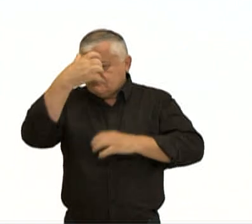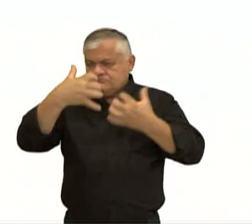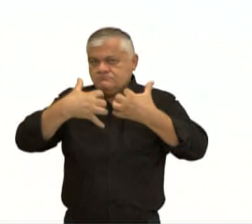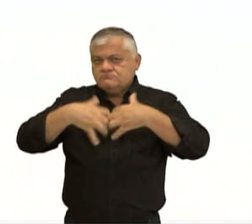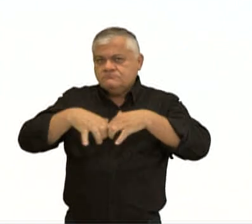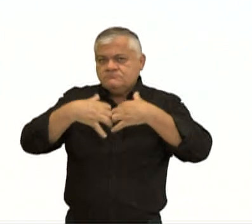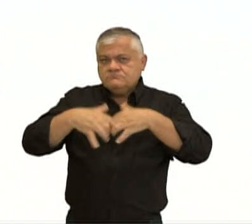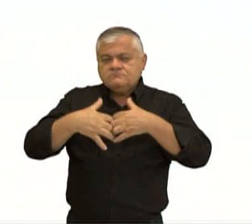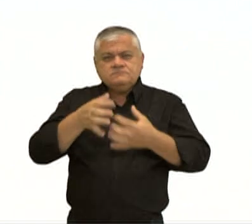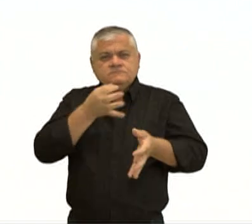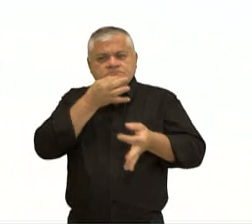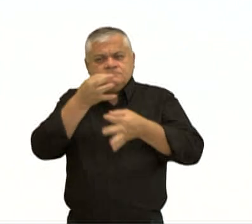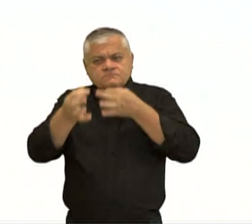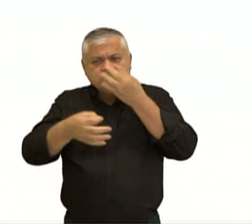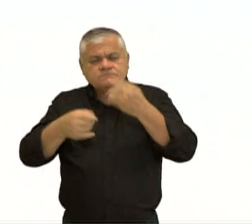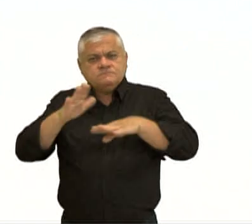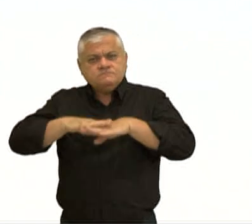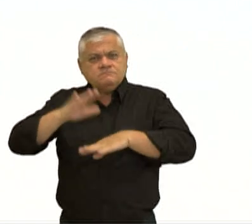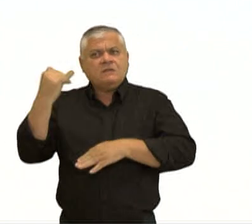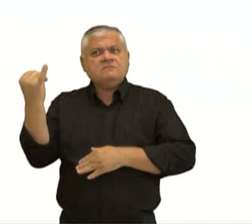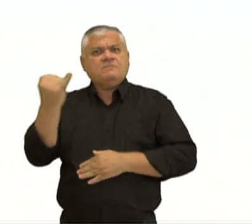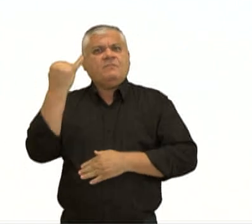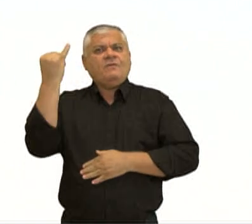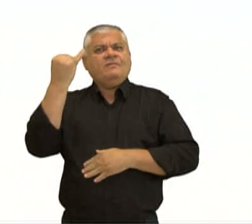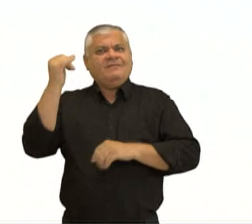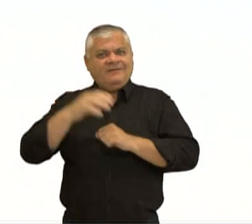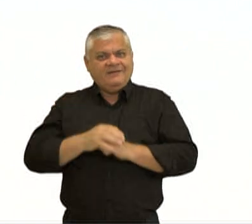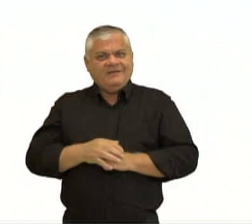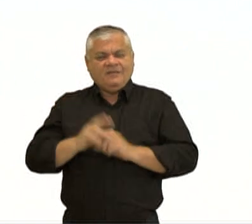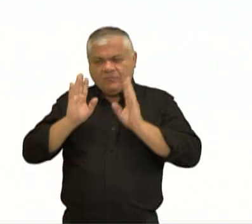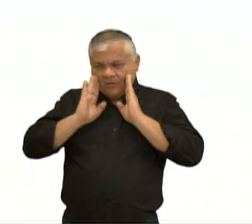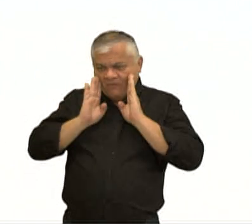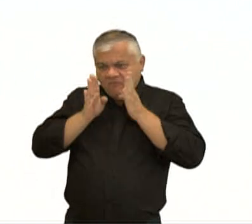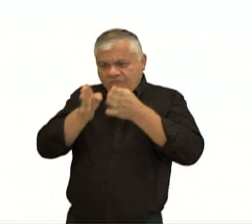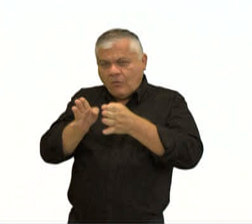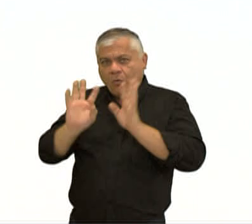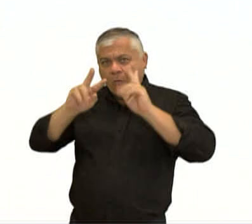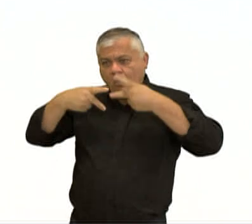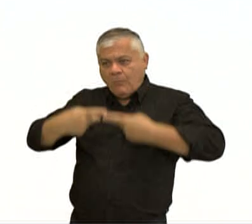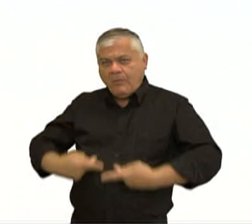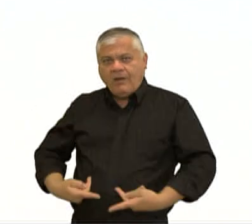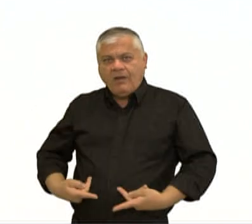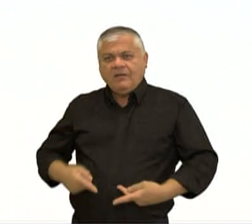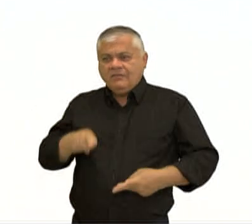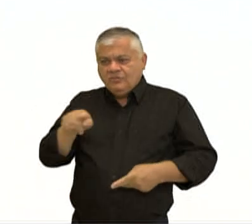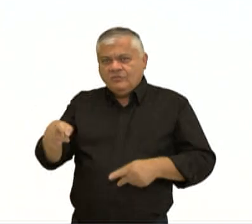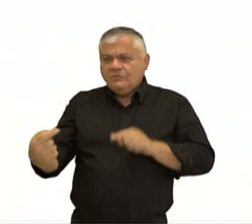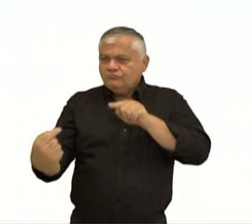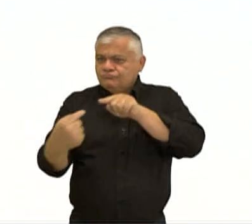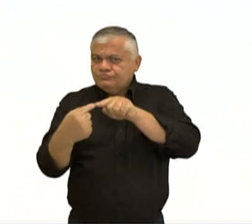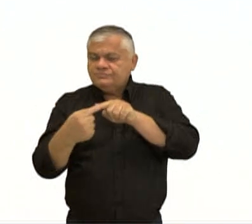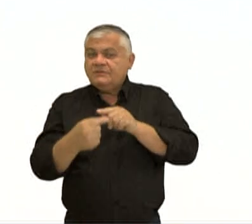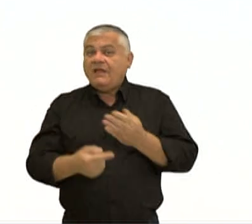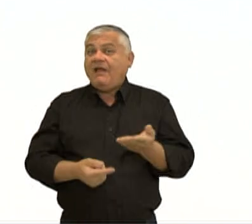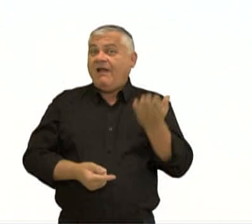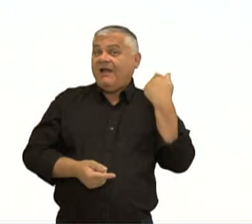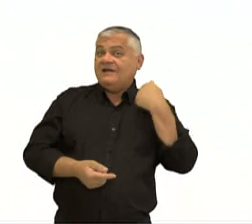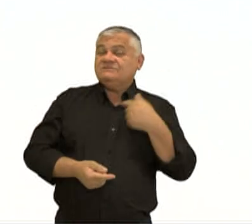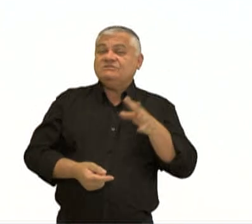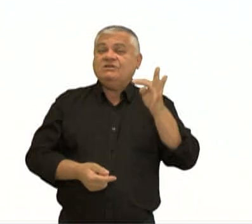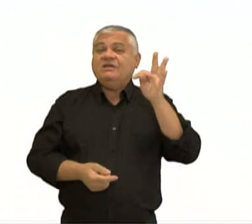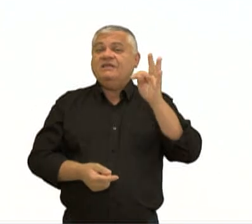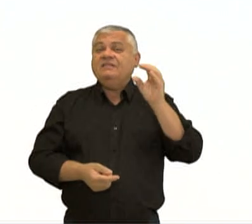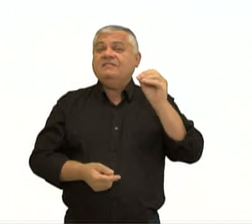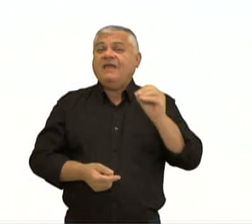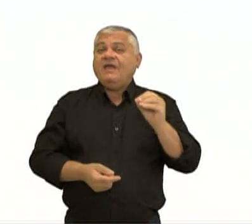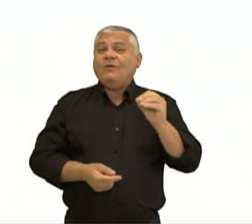elevado e uma maior atenção às necessidades humanas, ao contrário do teocentrismo da Idade